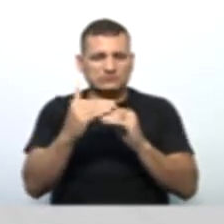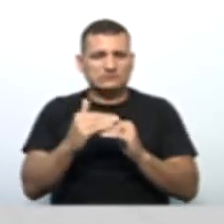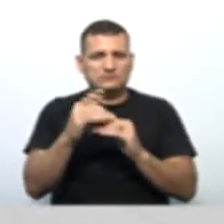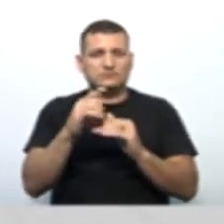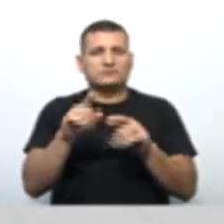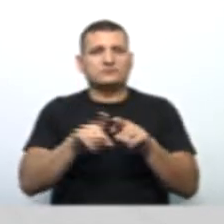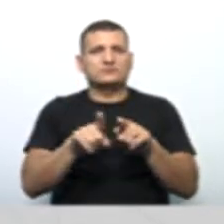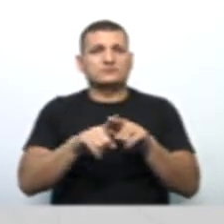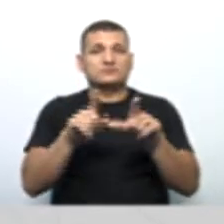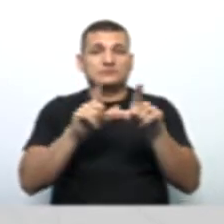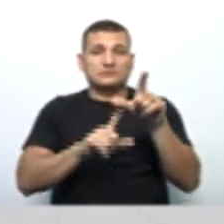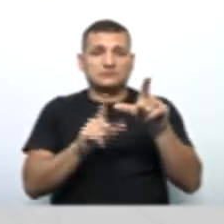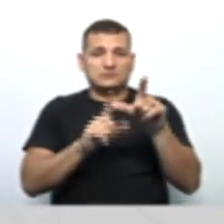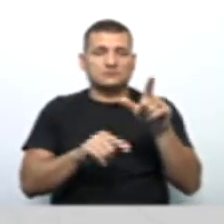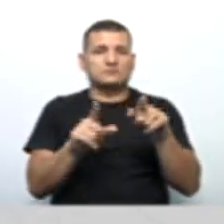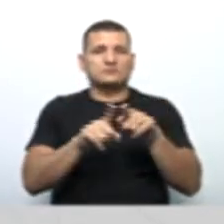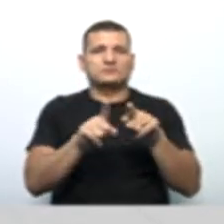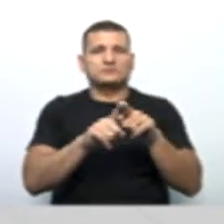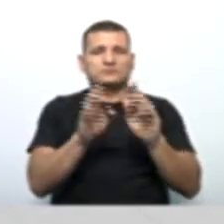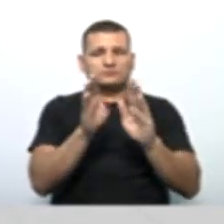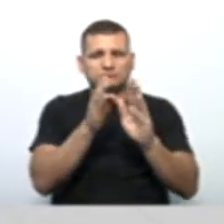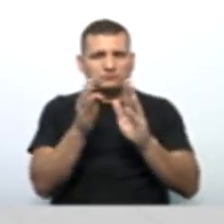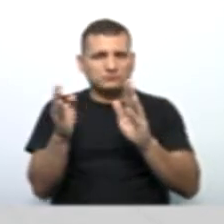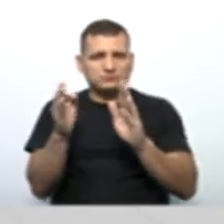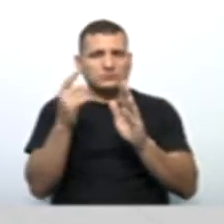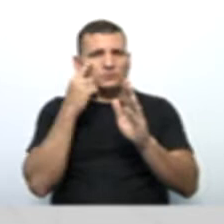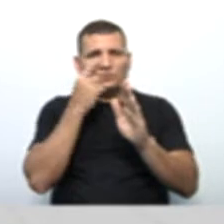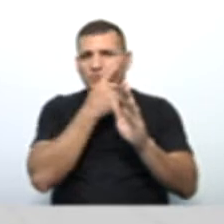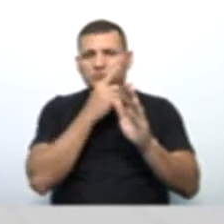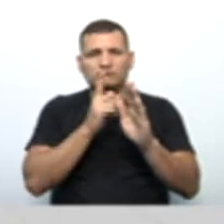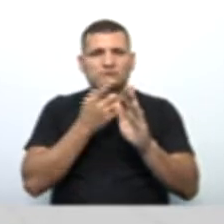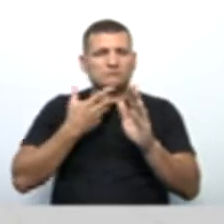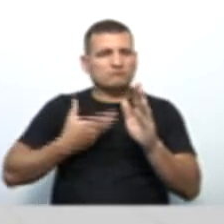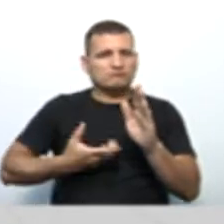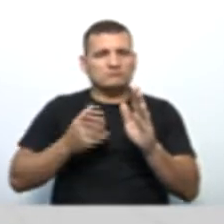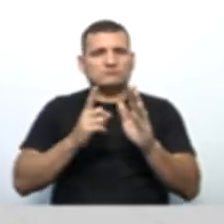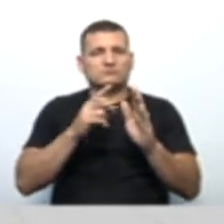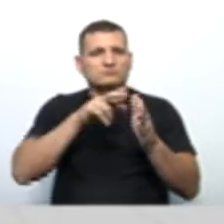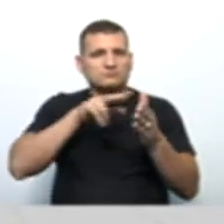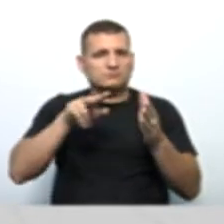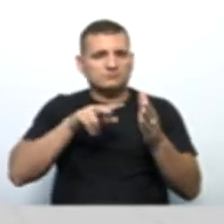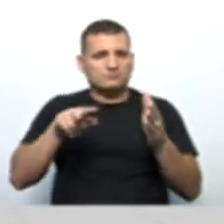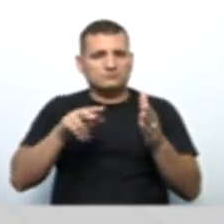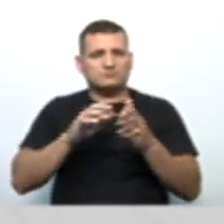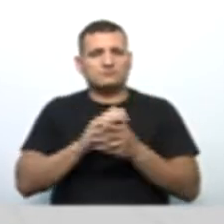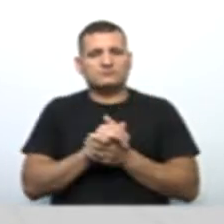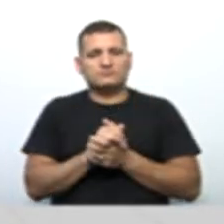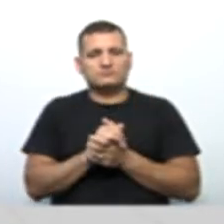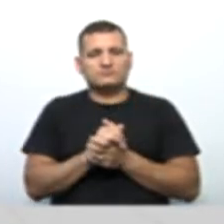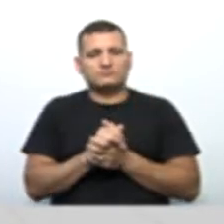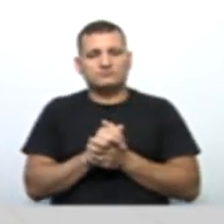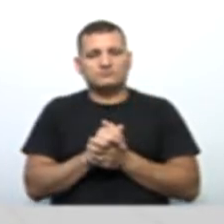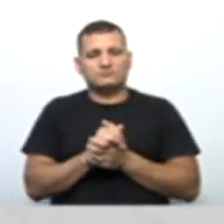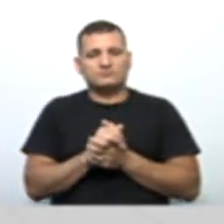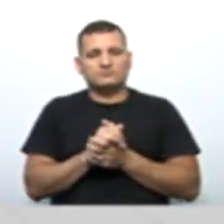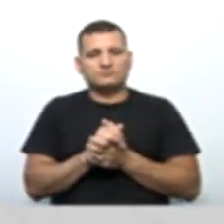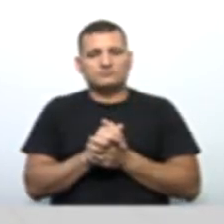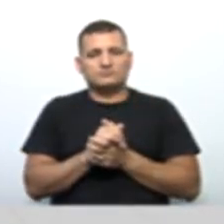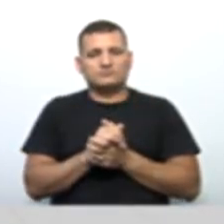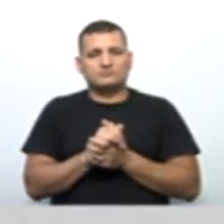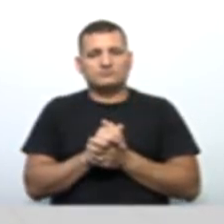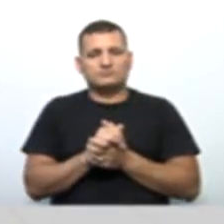você conseguir diferenciar livro o olho não ficará tão cansado na hora de fazer a leitura ok e se possível sair os tópicos